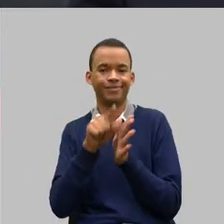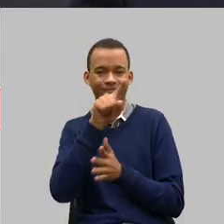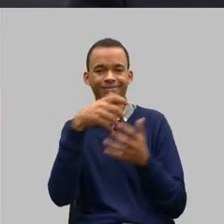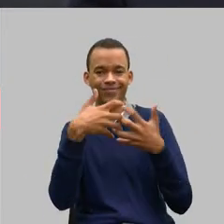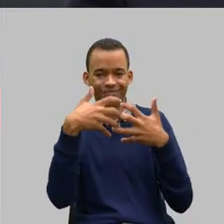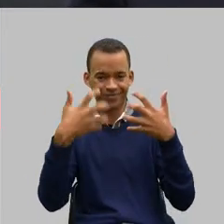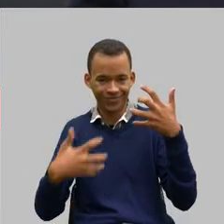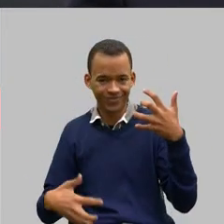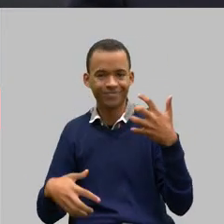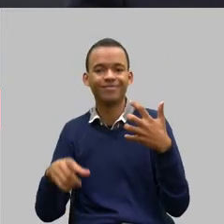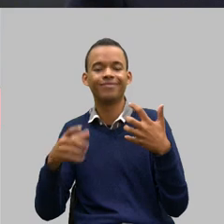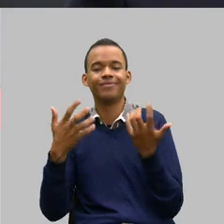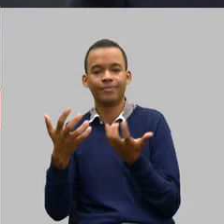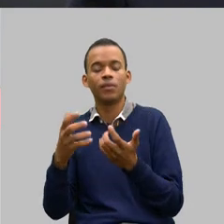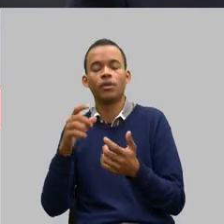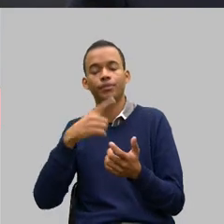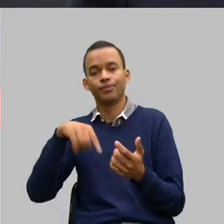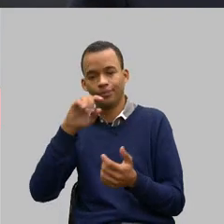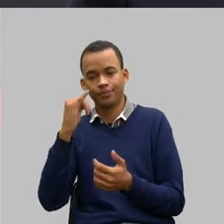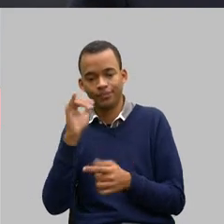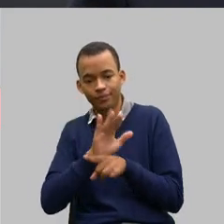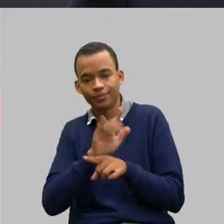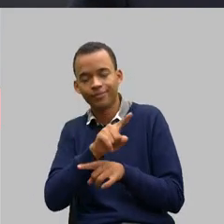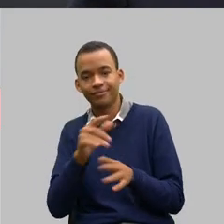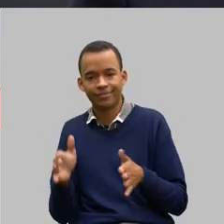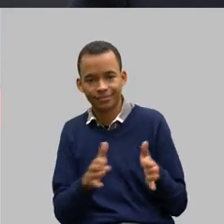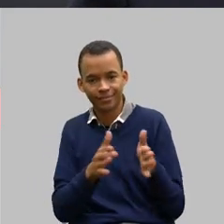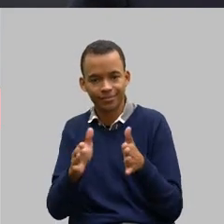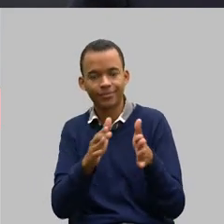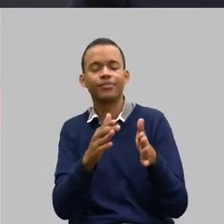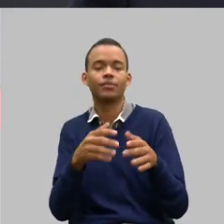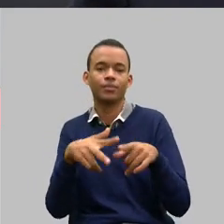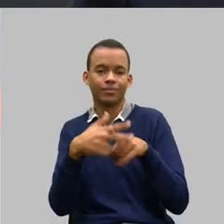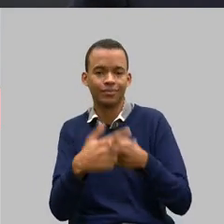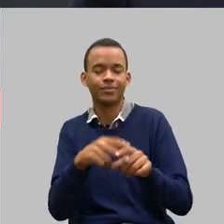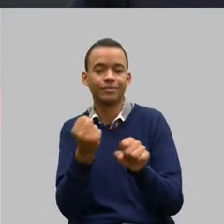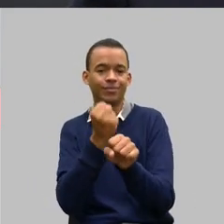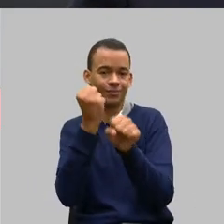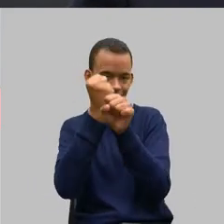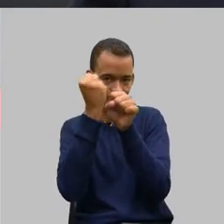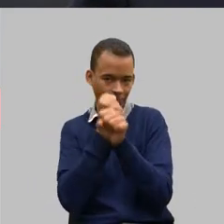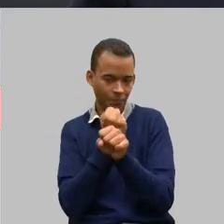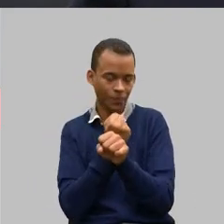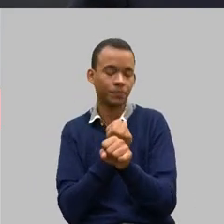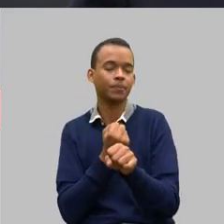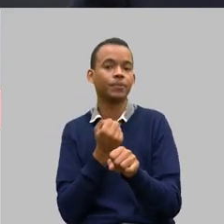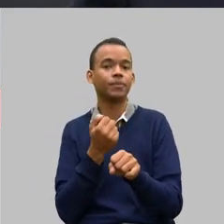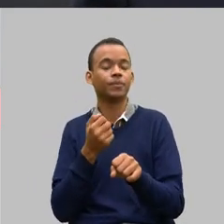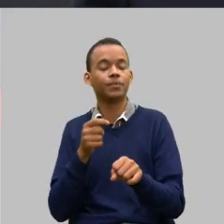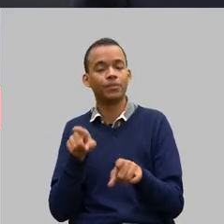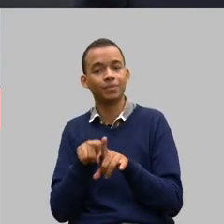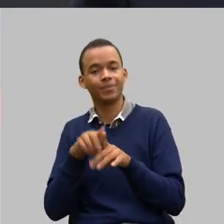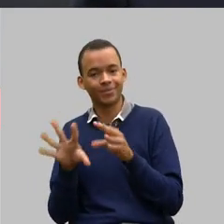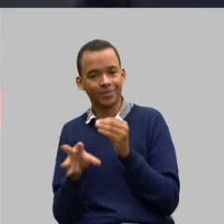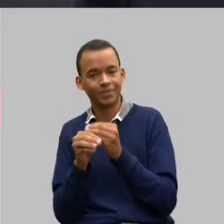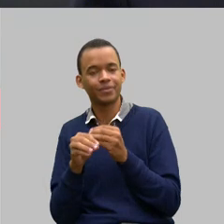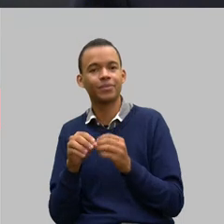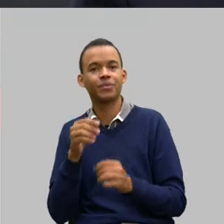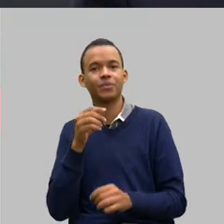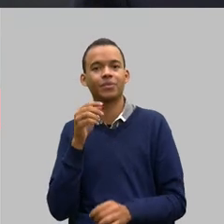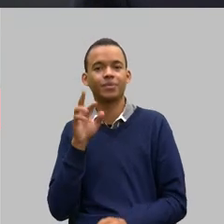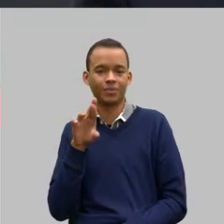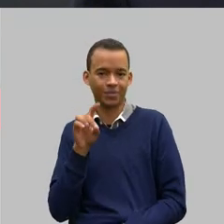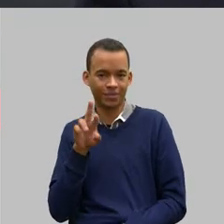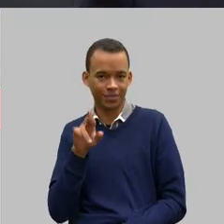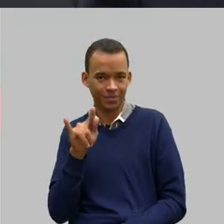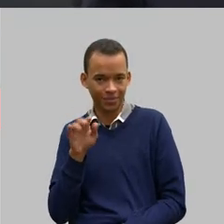de podermos trazer uma solução para essa estrada e gostaria de aproveitar nosso querido Rodrigo já